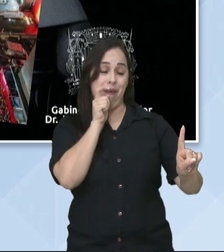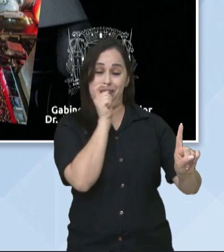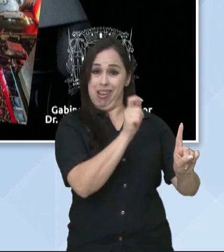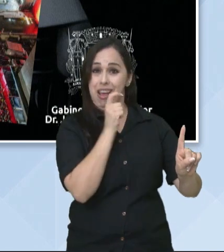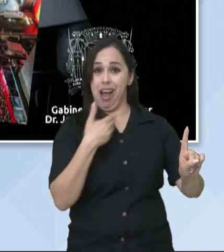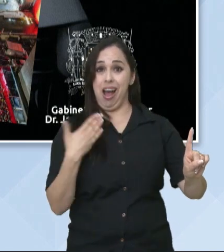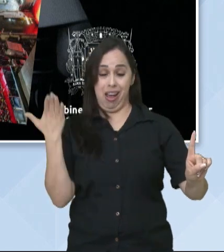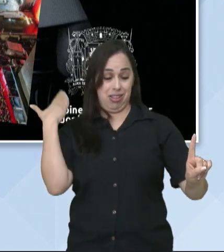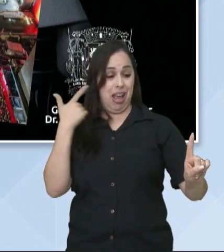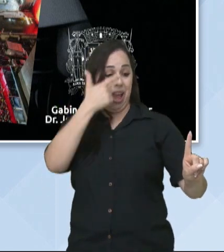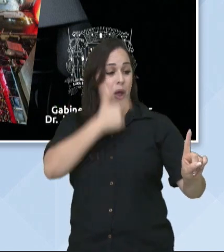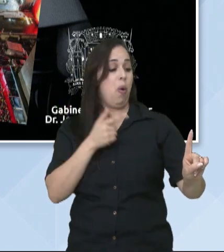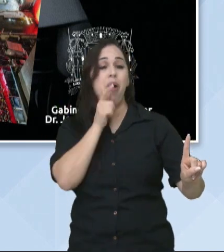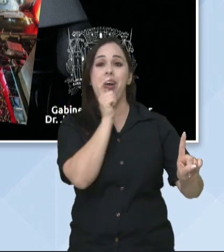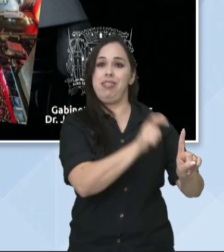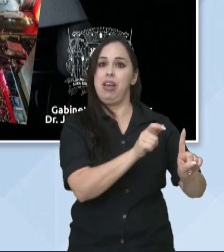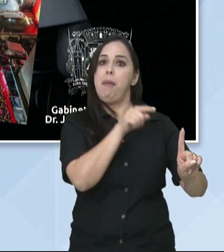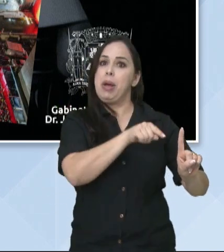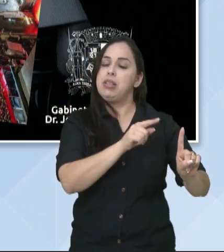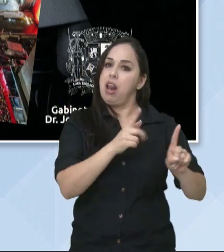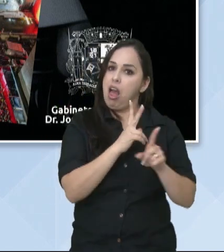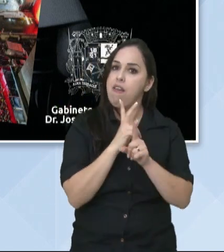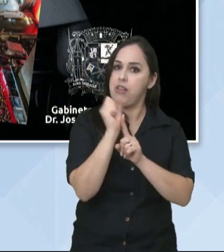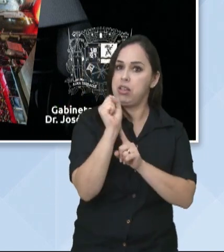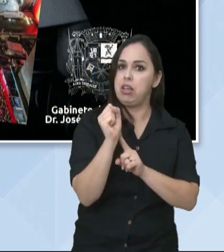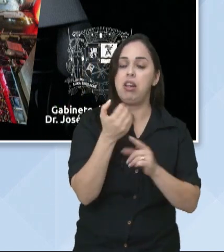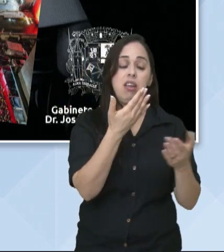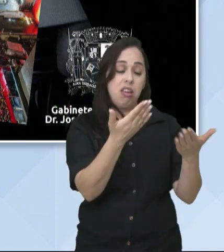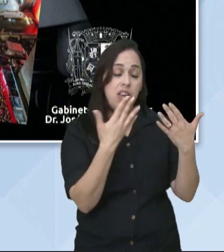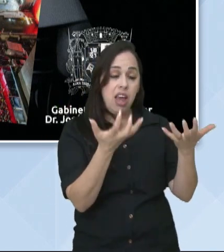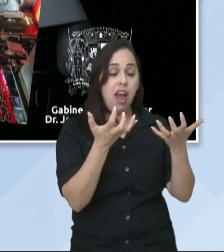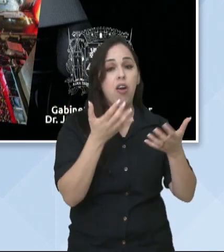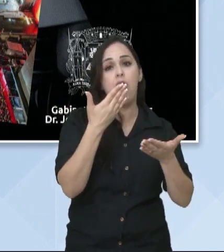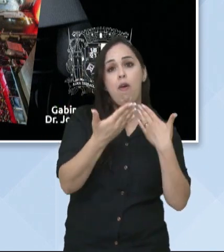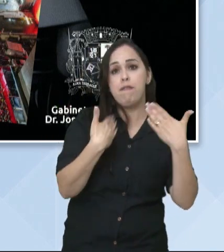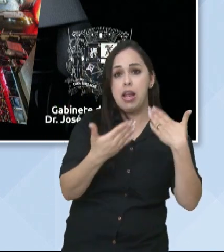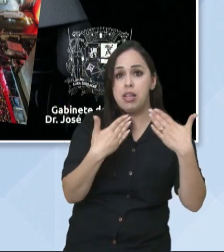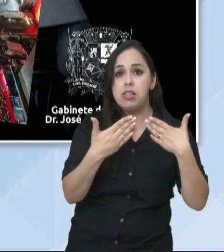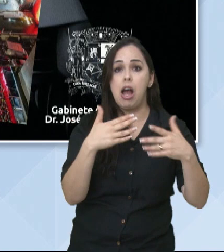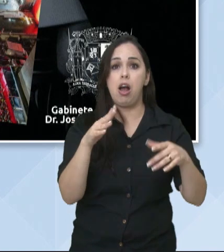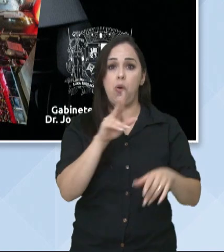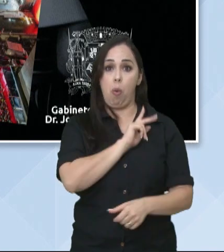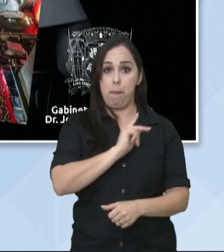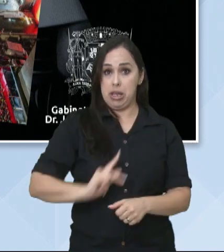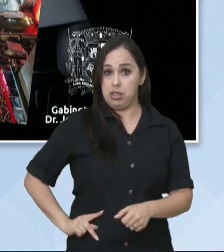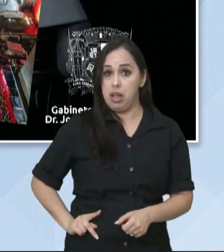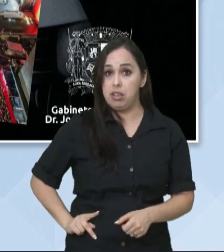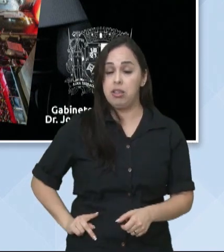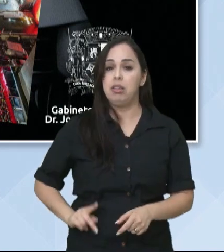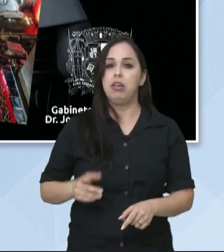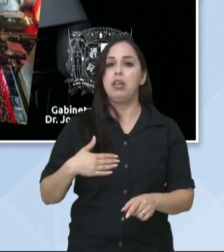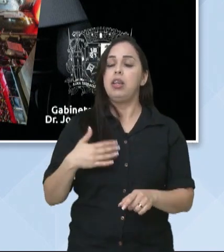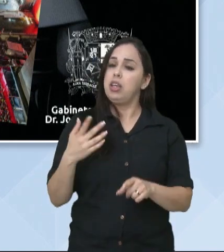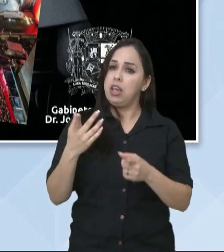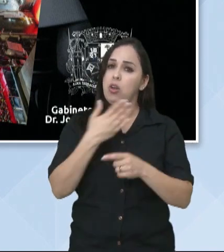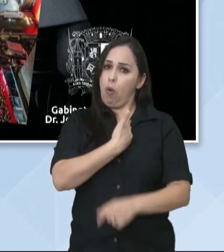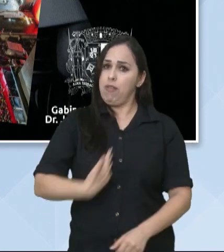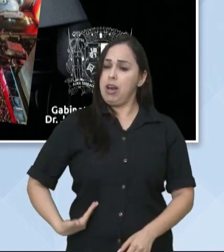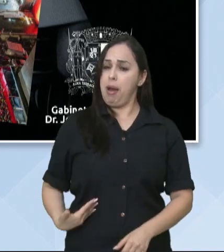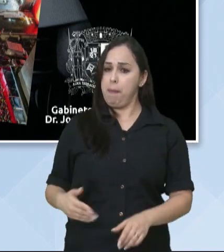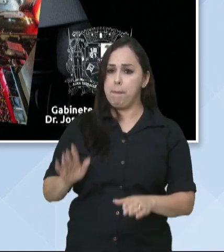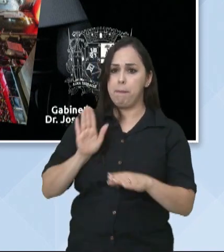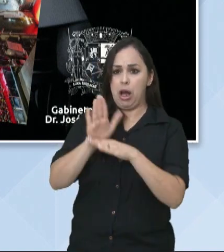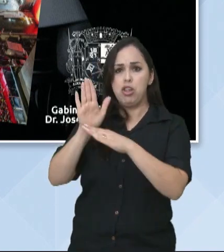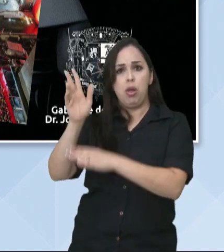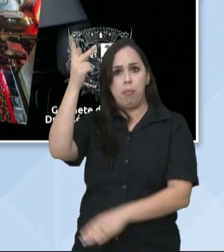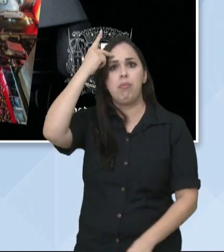de ganhar e dizer que ele quer conversar, quer se aproximar do presidente para fazer um governo para São Paulo.